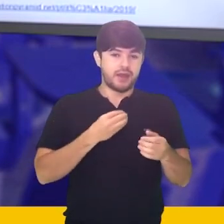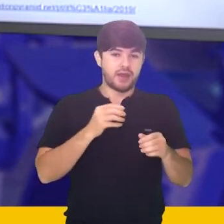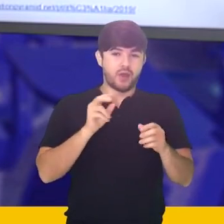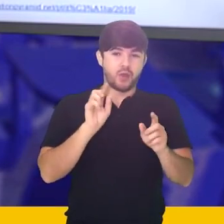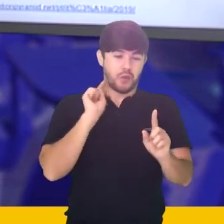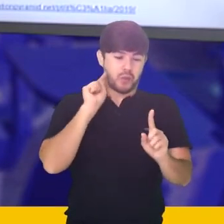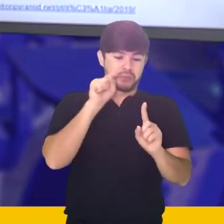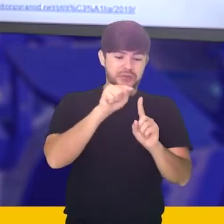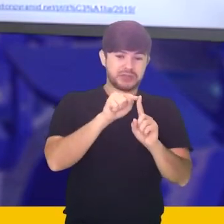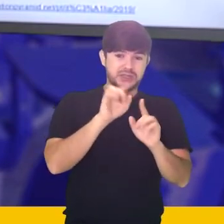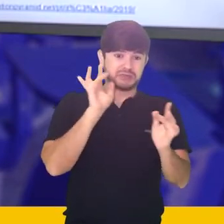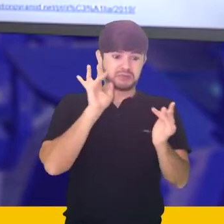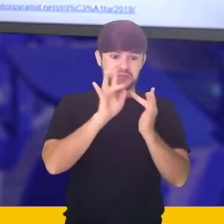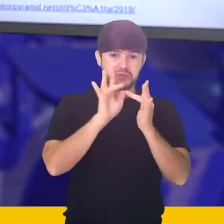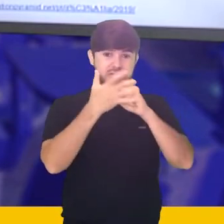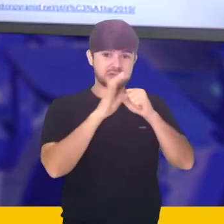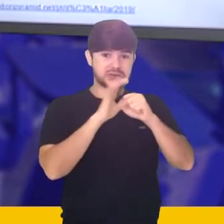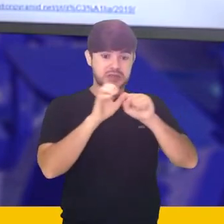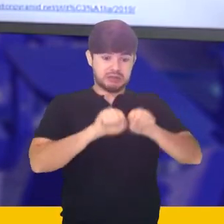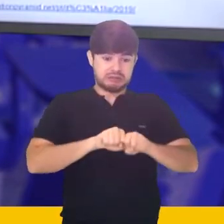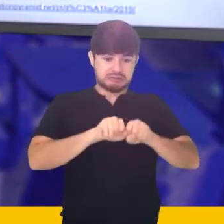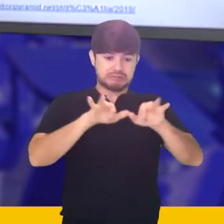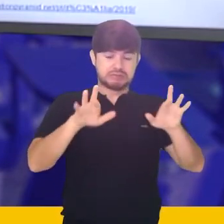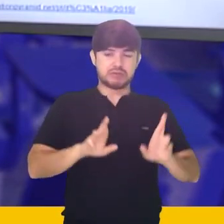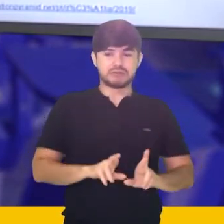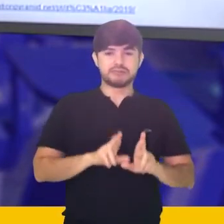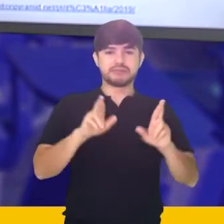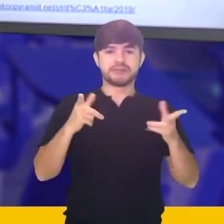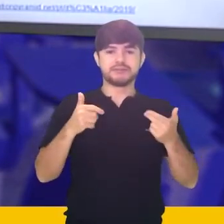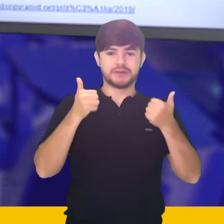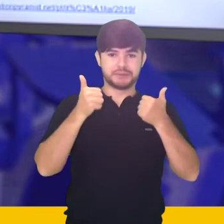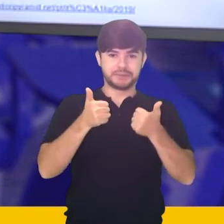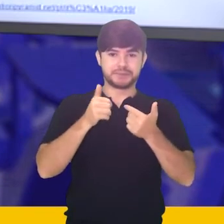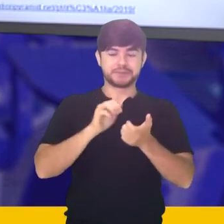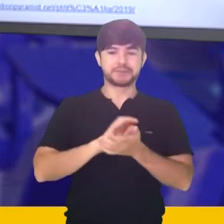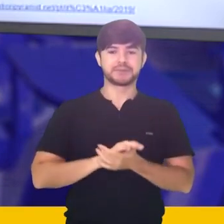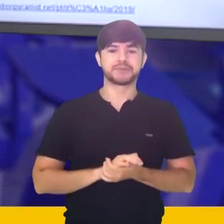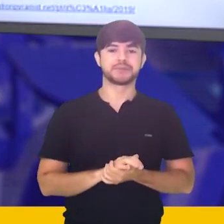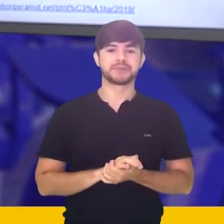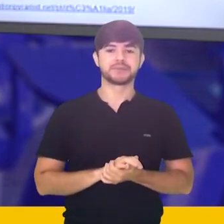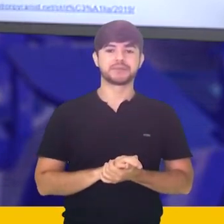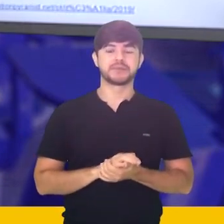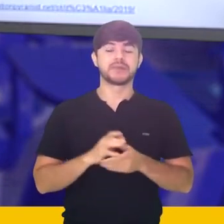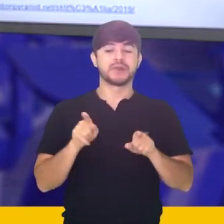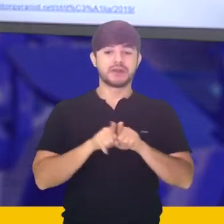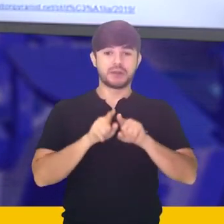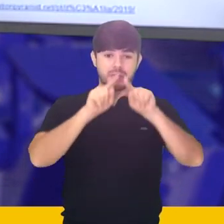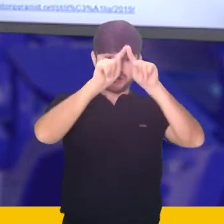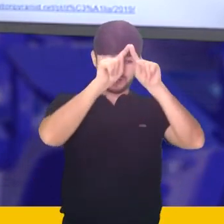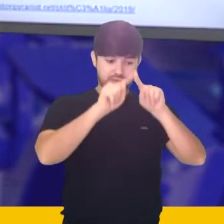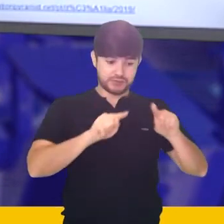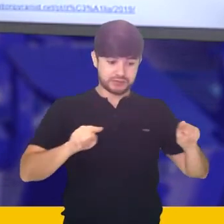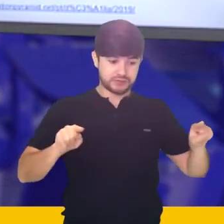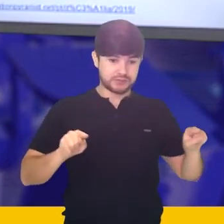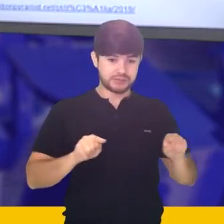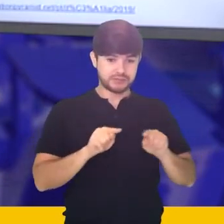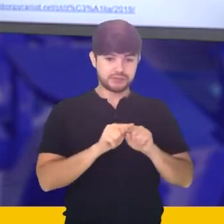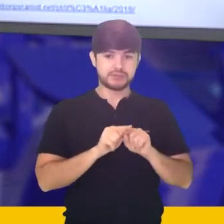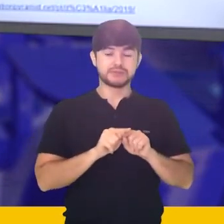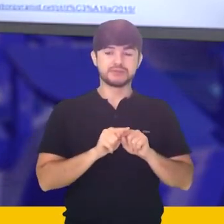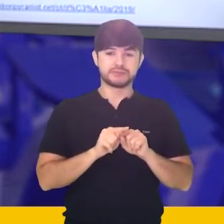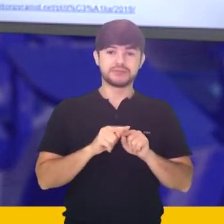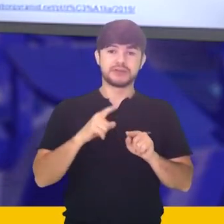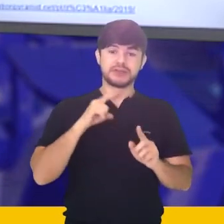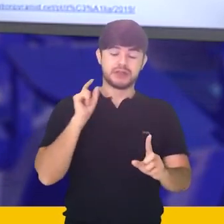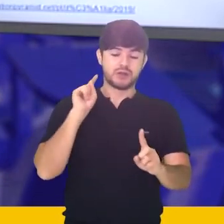coronavírus, né, a contagem do coronavírus acontece de formas diferentes em dois territórios, tá bom? A pirâmide etária ele tem esse